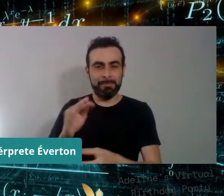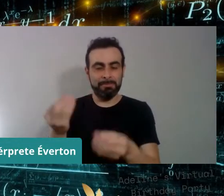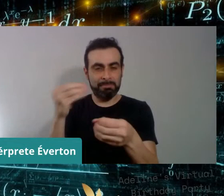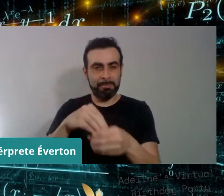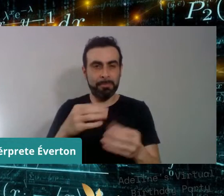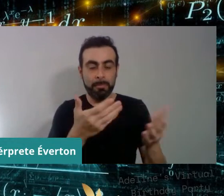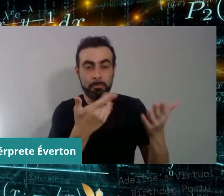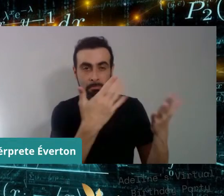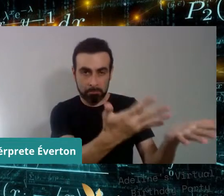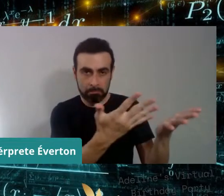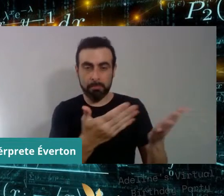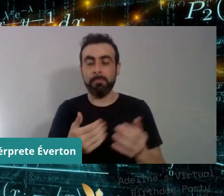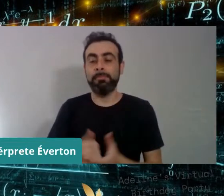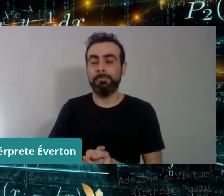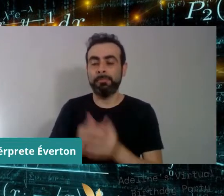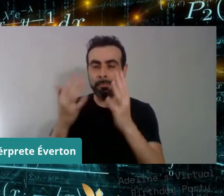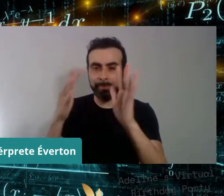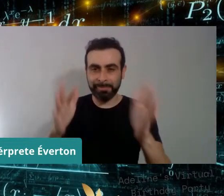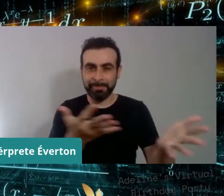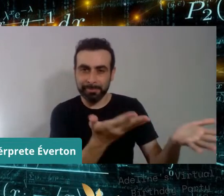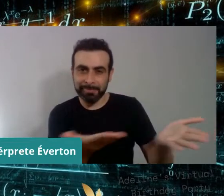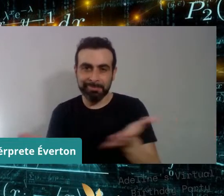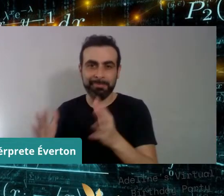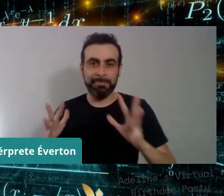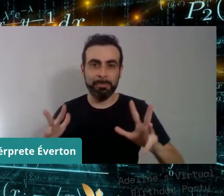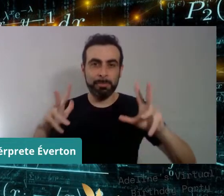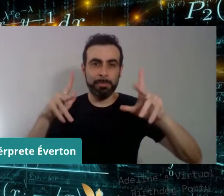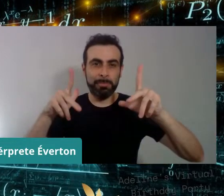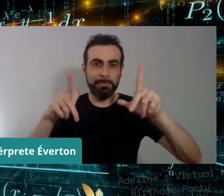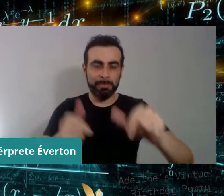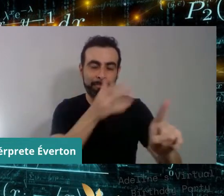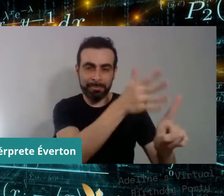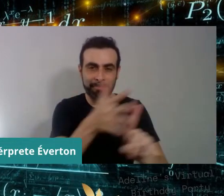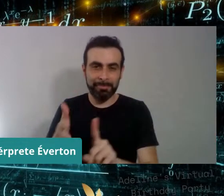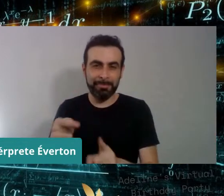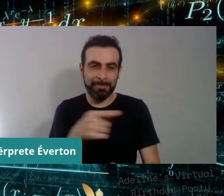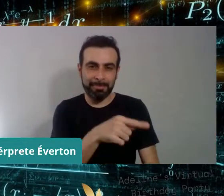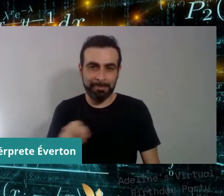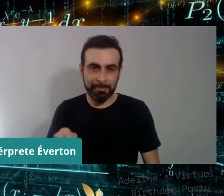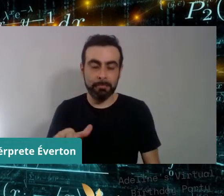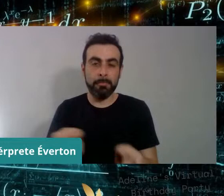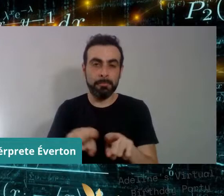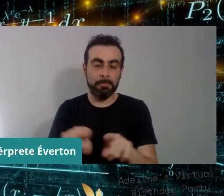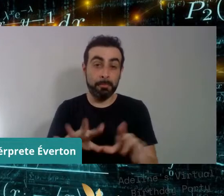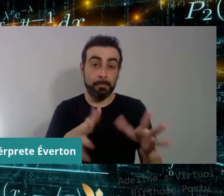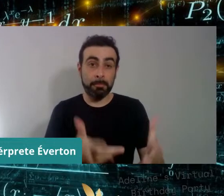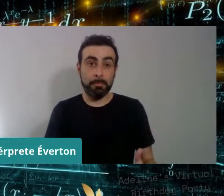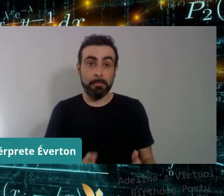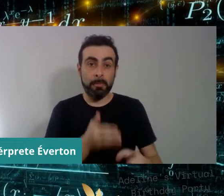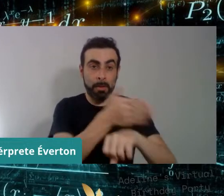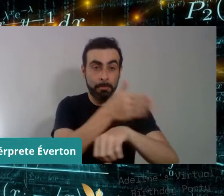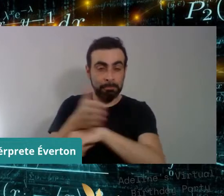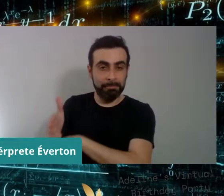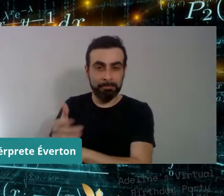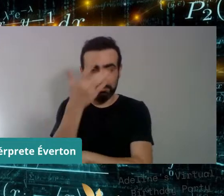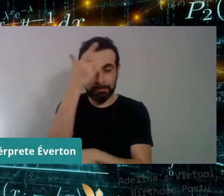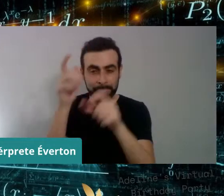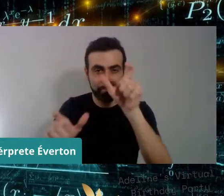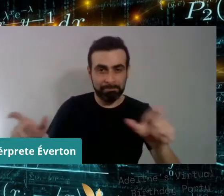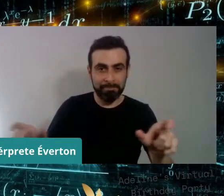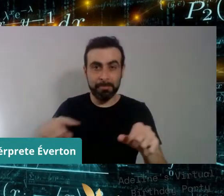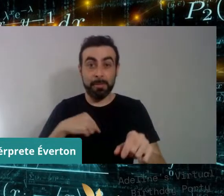Saúdo a comissão organizadora desse grandioso evento, aos participantes também.